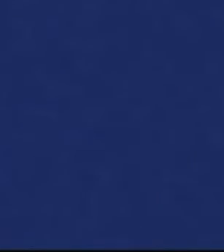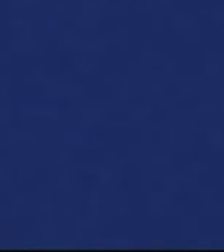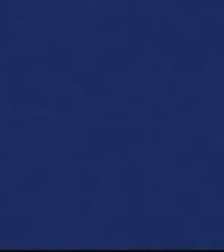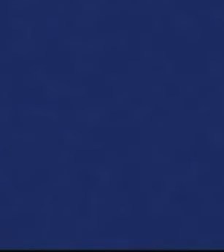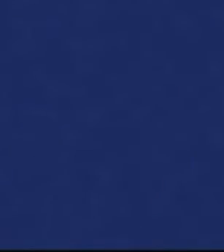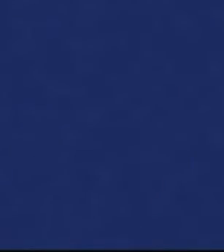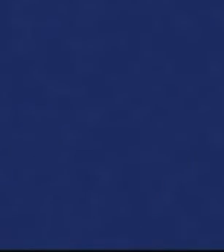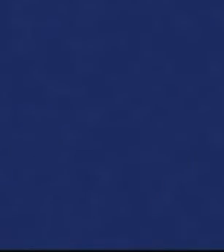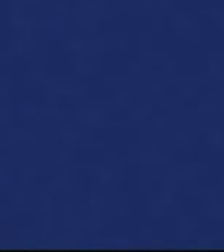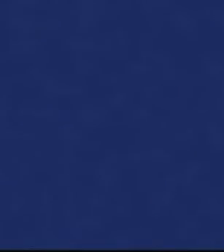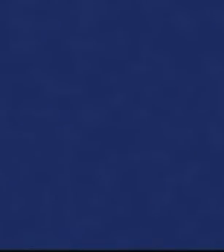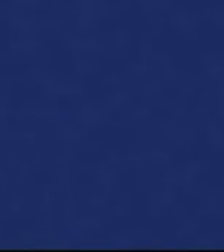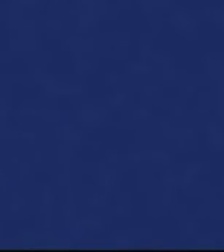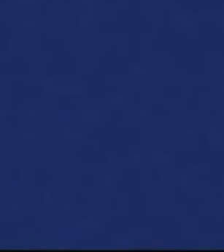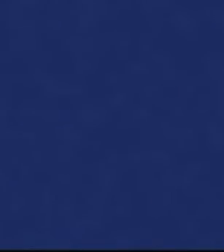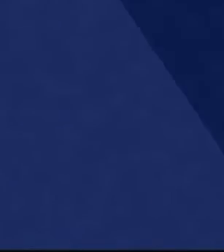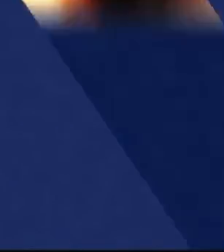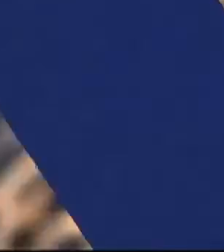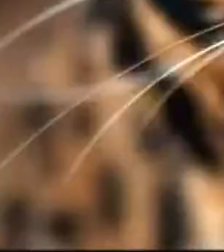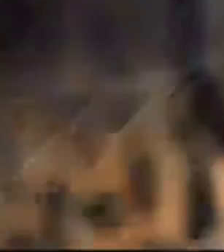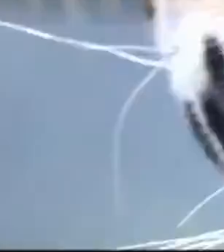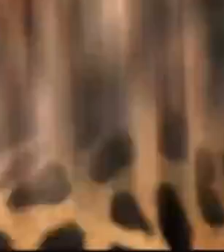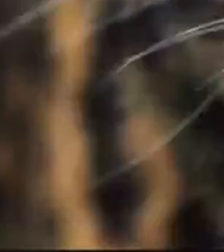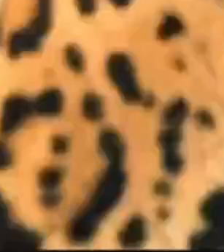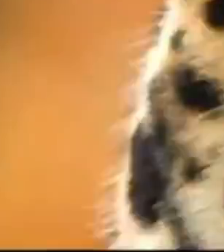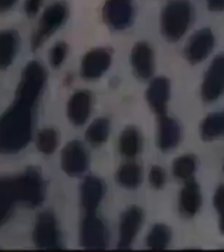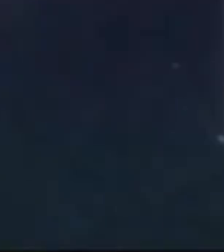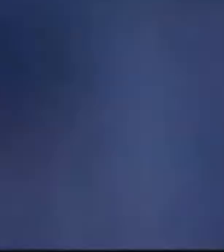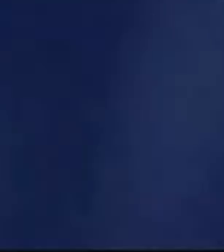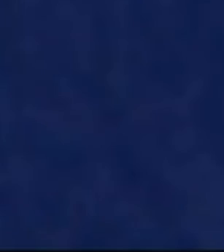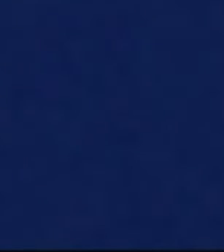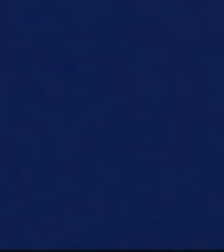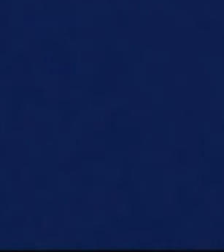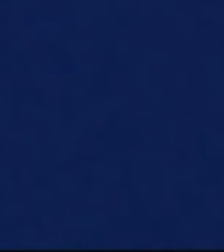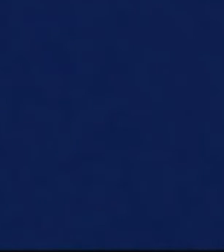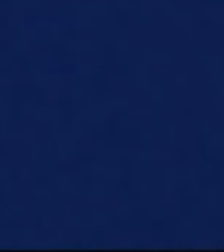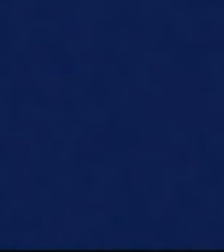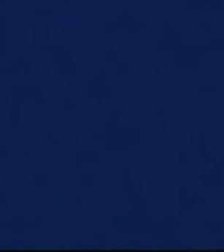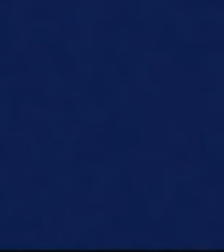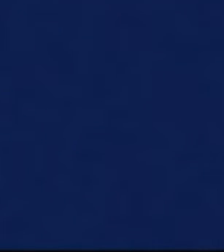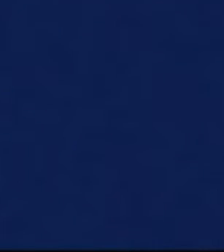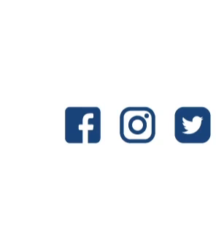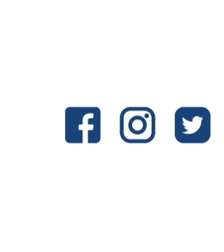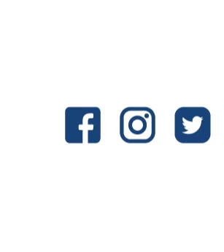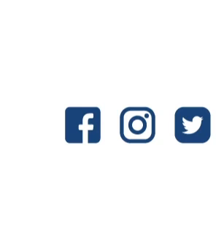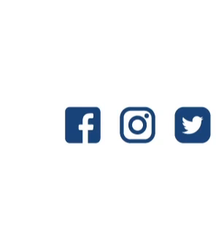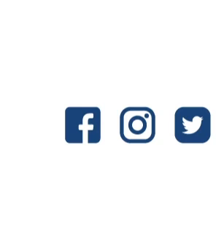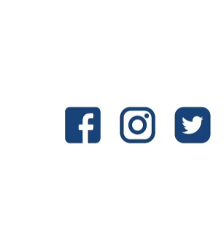44! Vote 44. Soraya, presidente. Soraya!